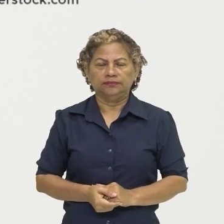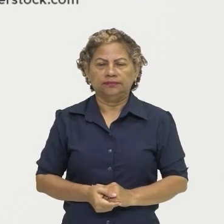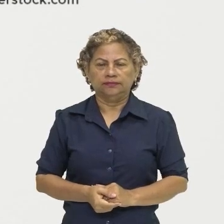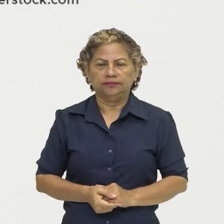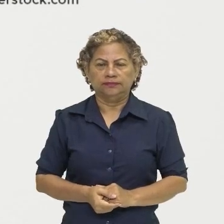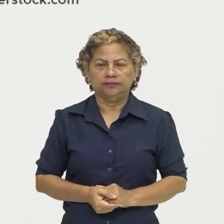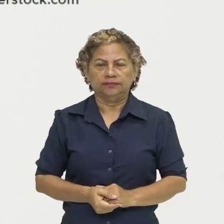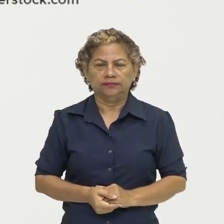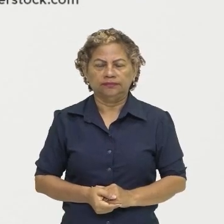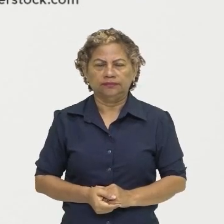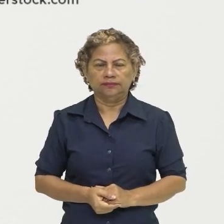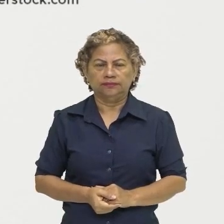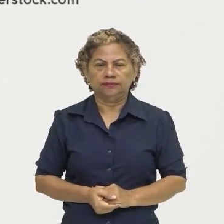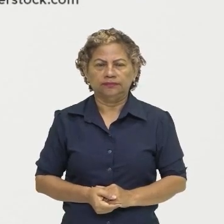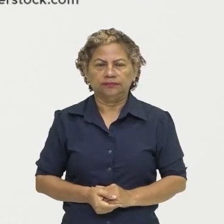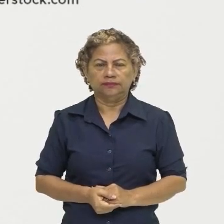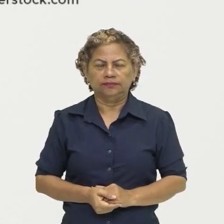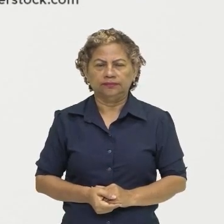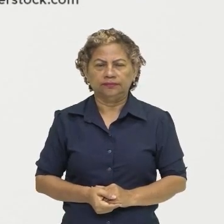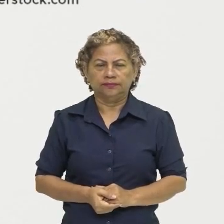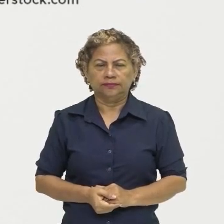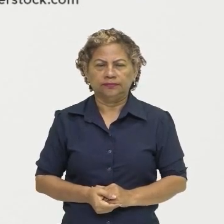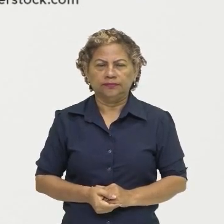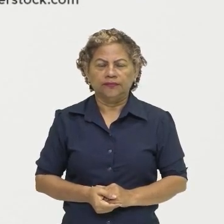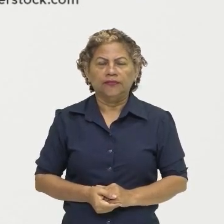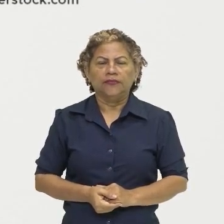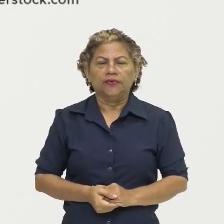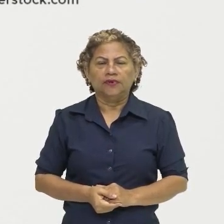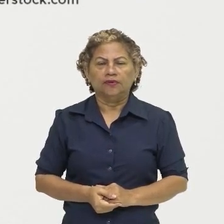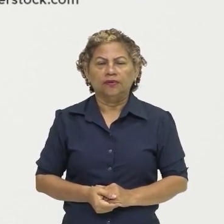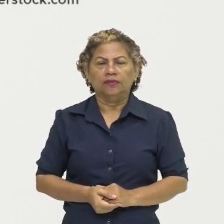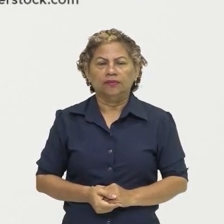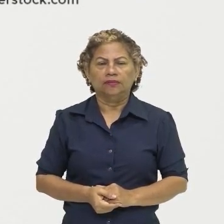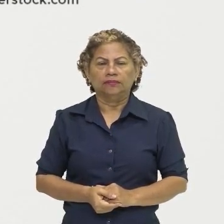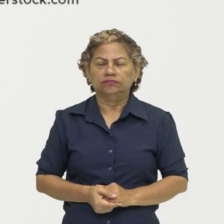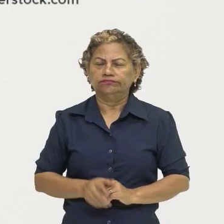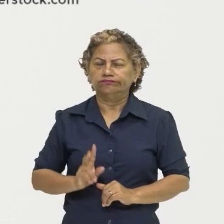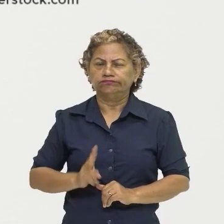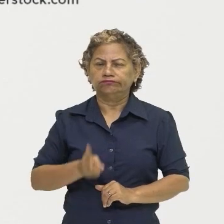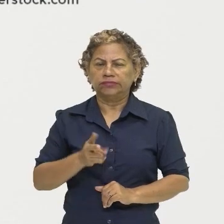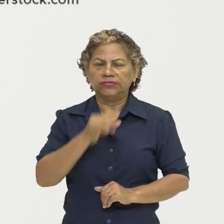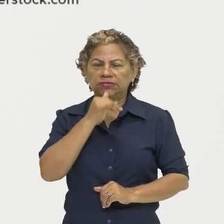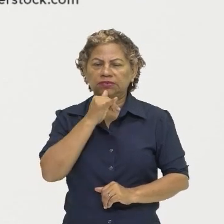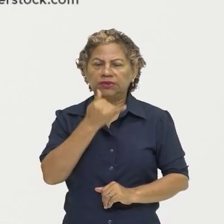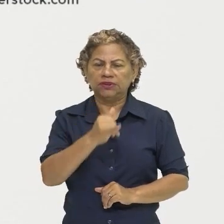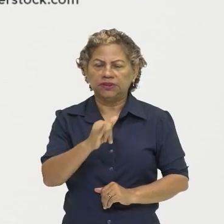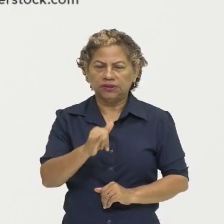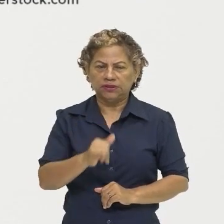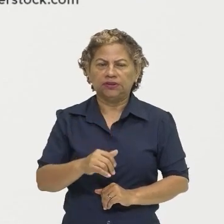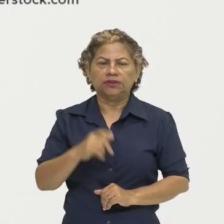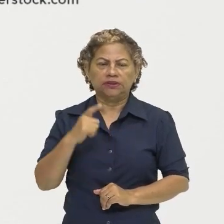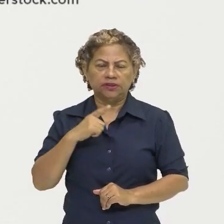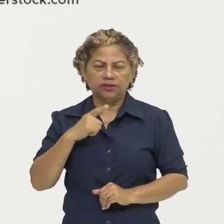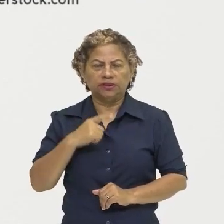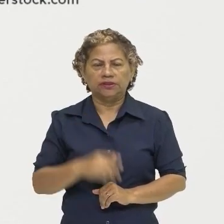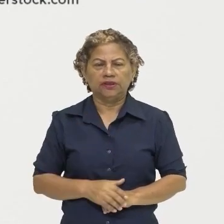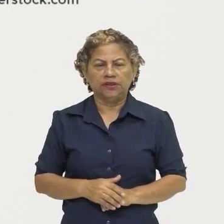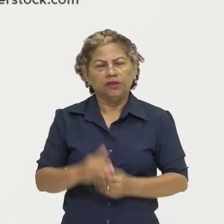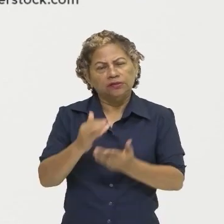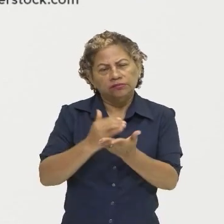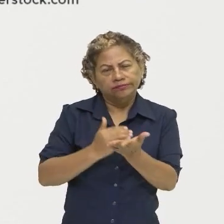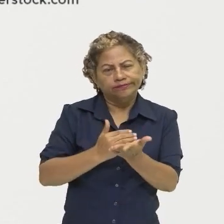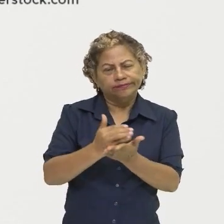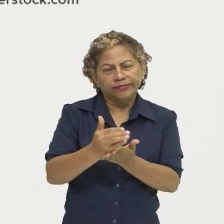da energia. Na conservação da energia, nós temos o seguinte, o